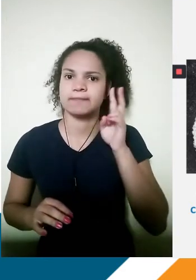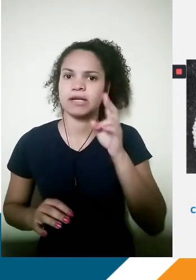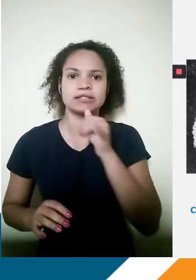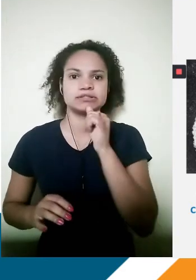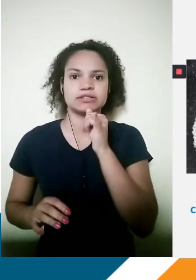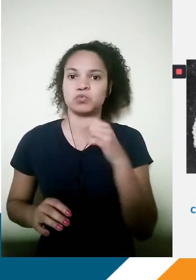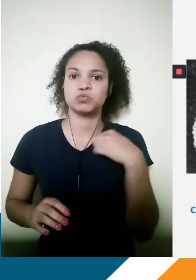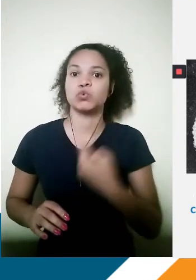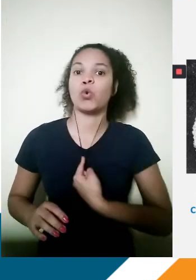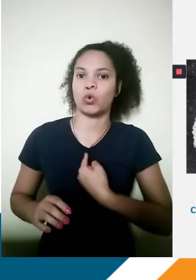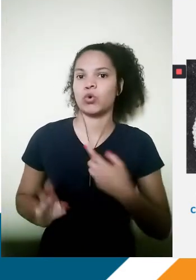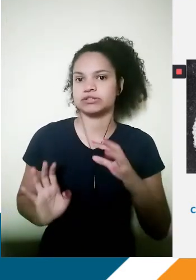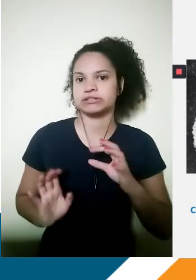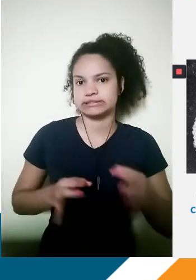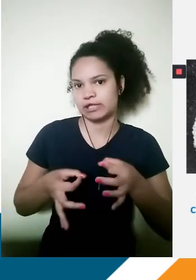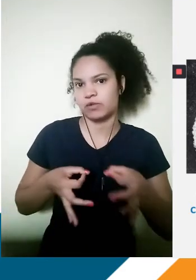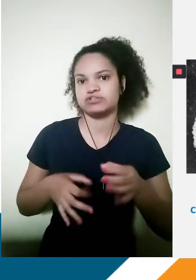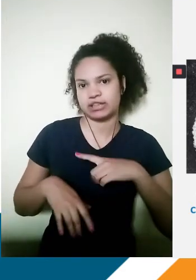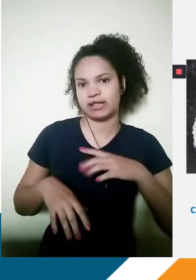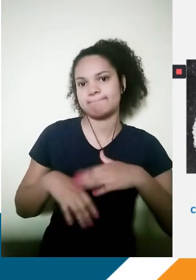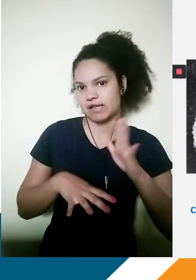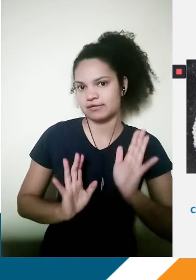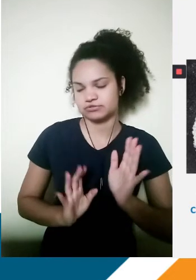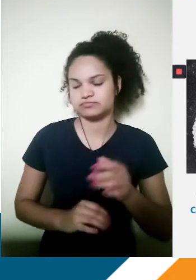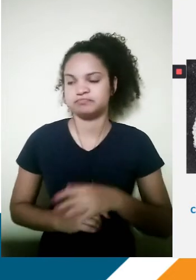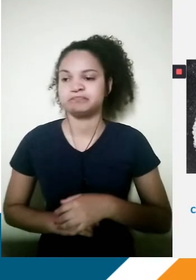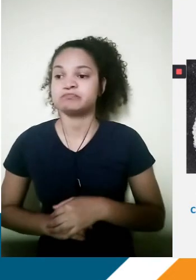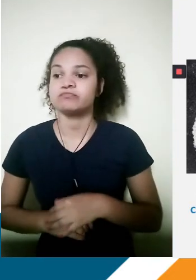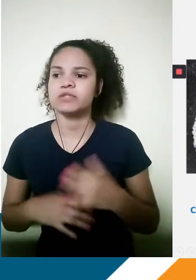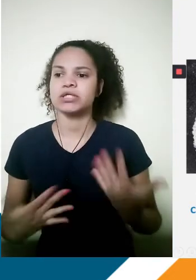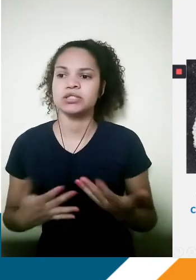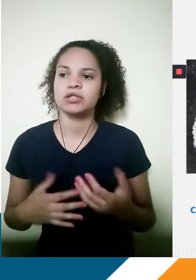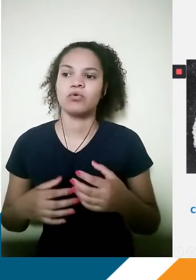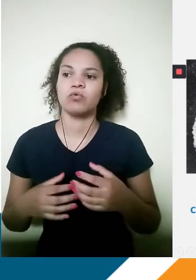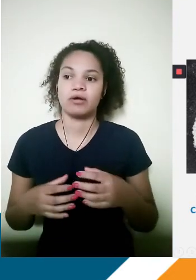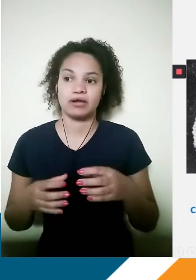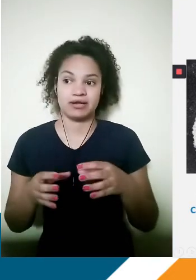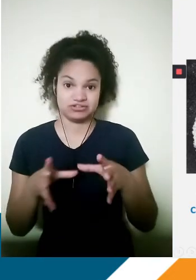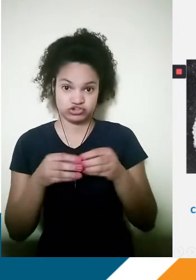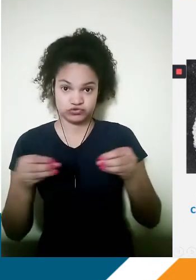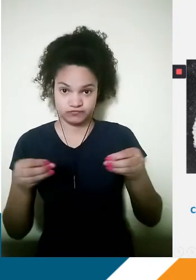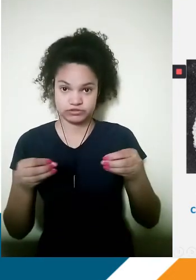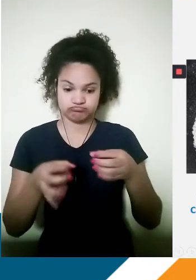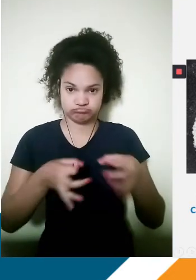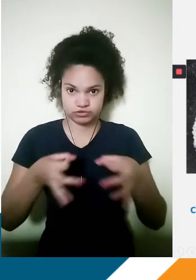das nossas células. Então, a divisão celular ocorre a partir dessas quatro